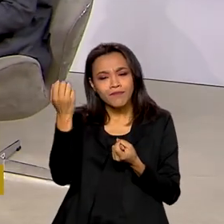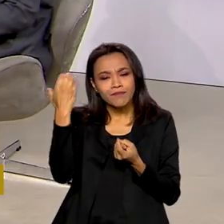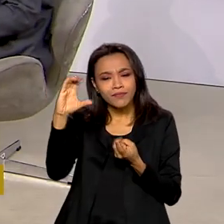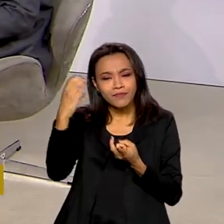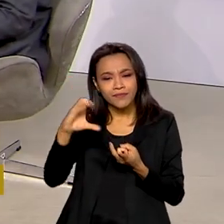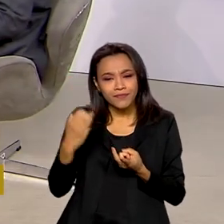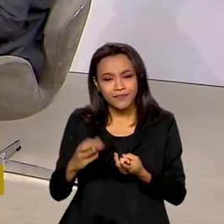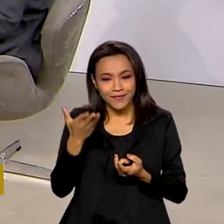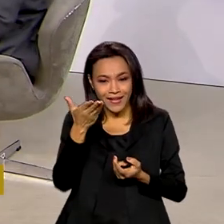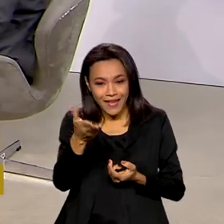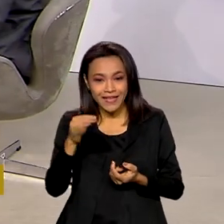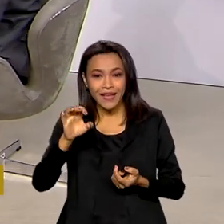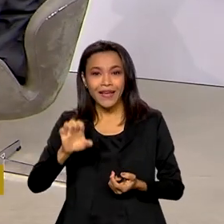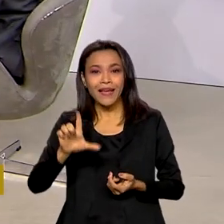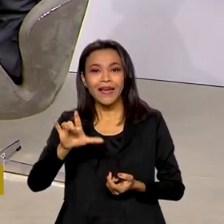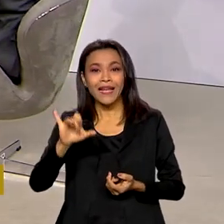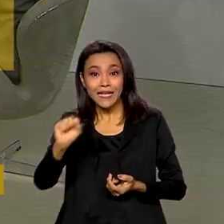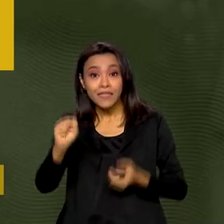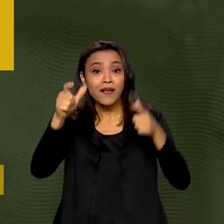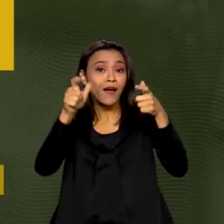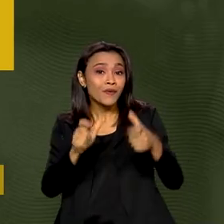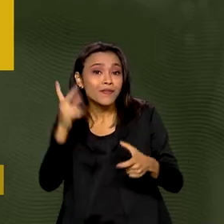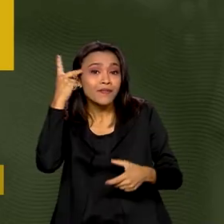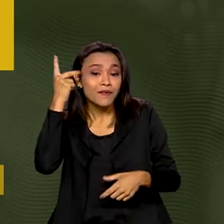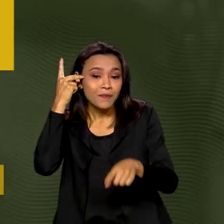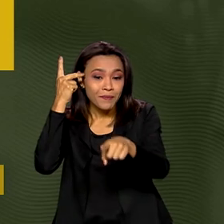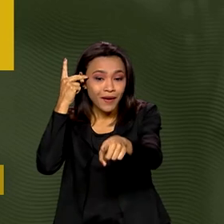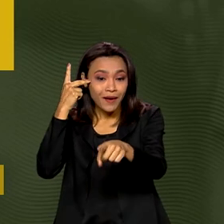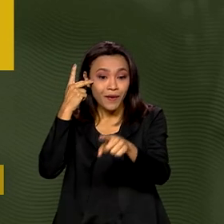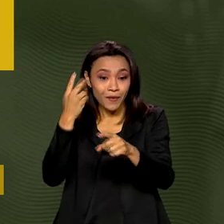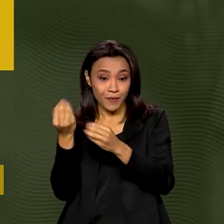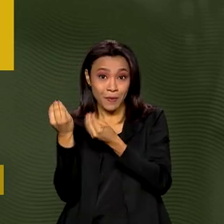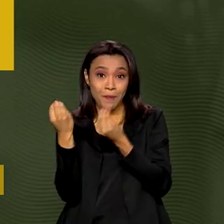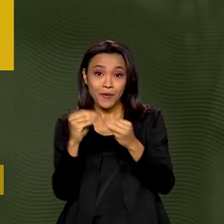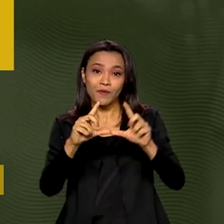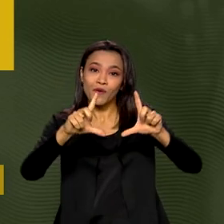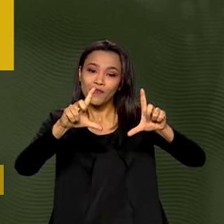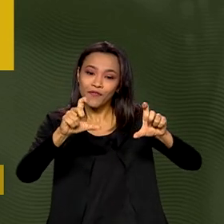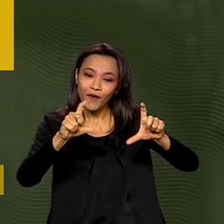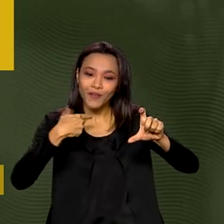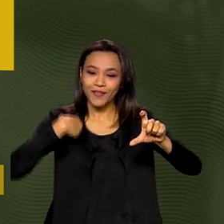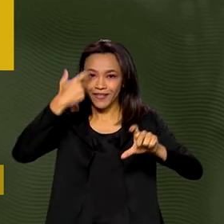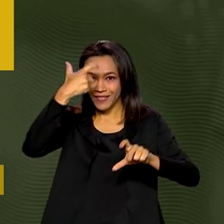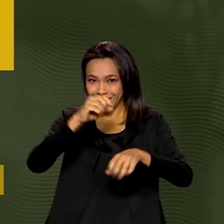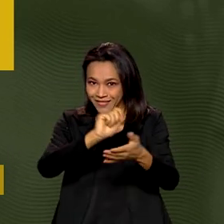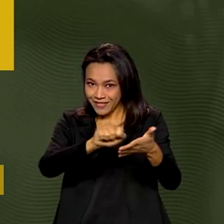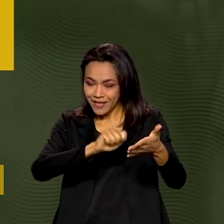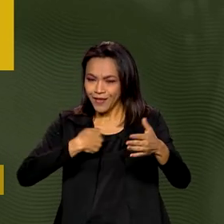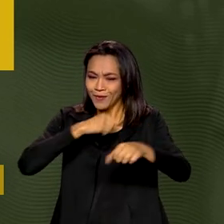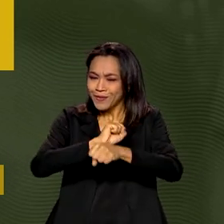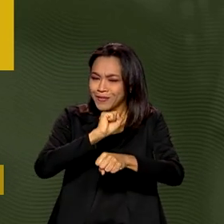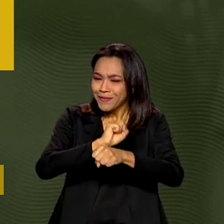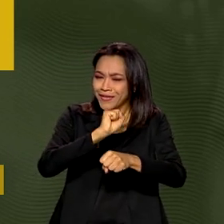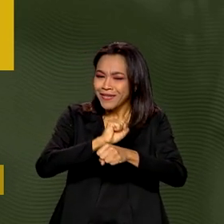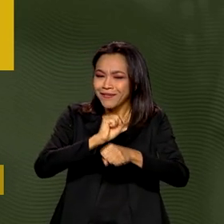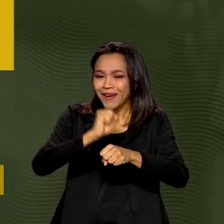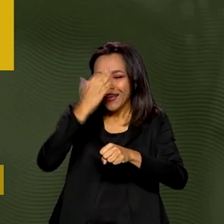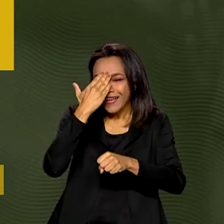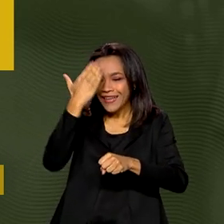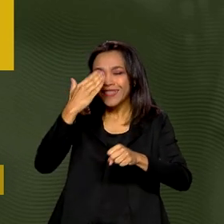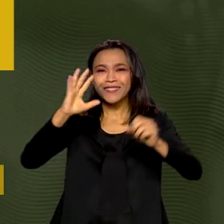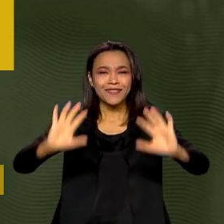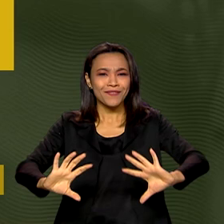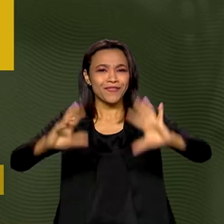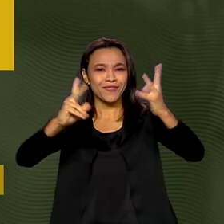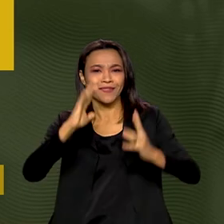Elis Bunhola, de Guarulhos, São Paulo, mandou uma foto para a gente e escreveu: estou aguardando este dia para agradecer e festejar o nosso